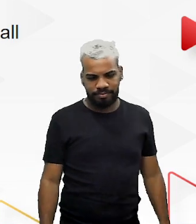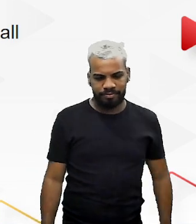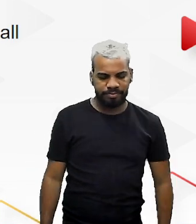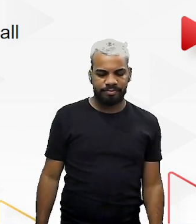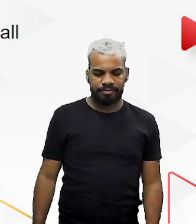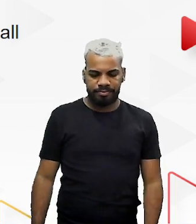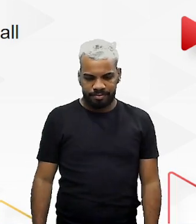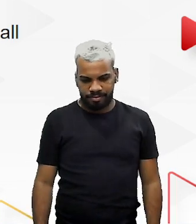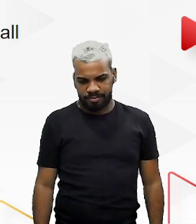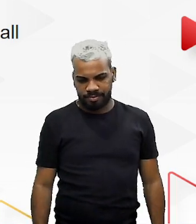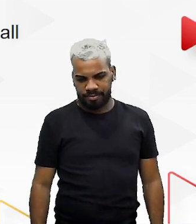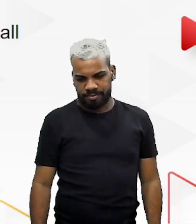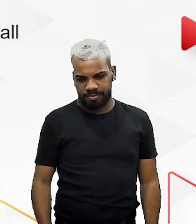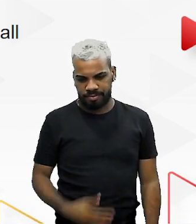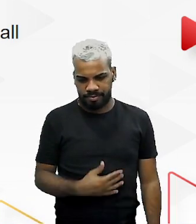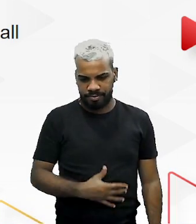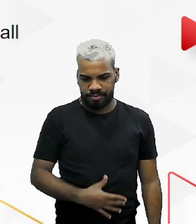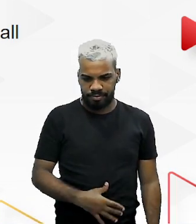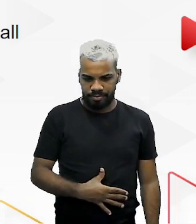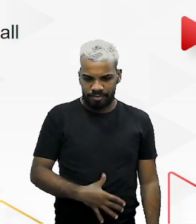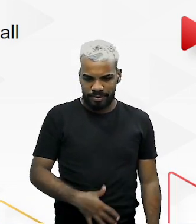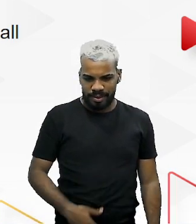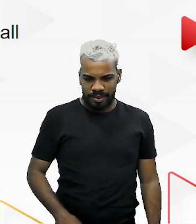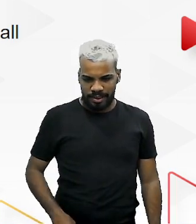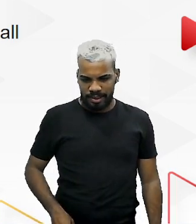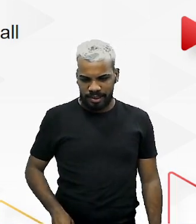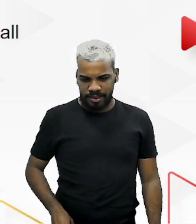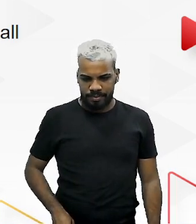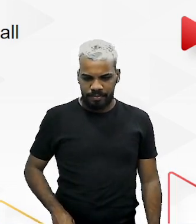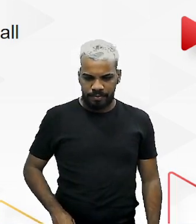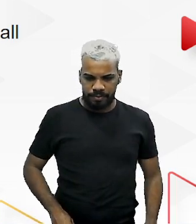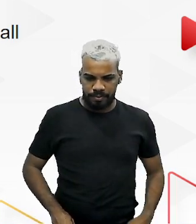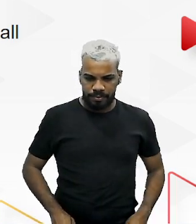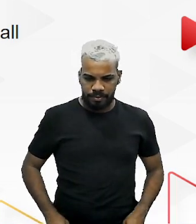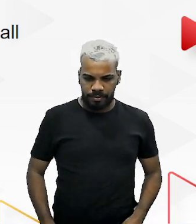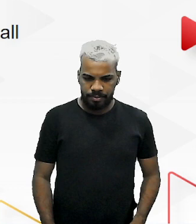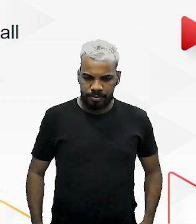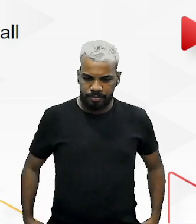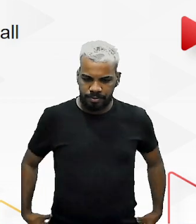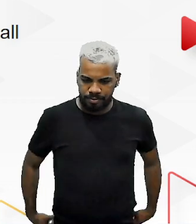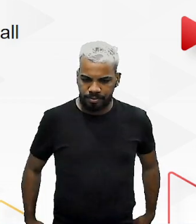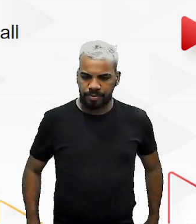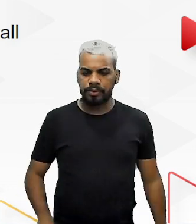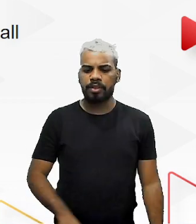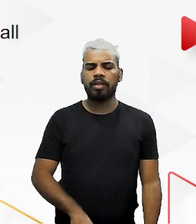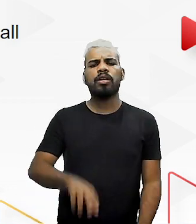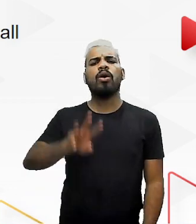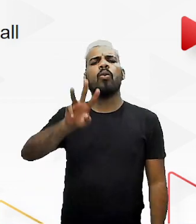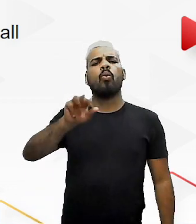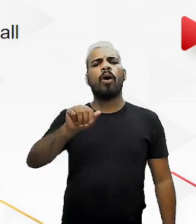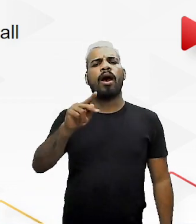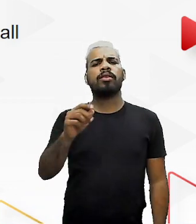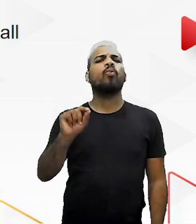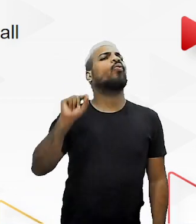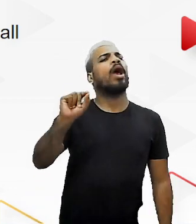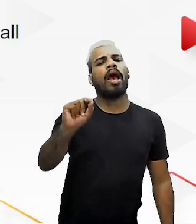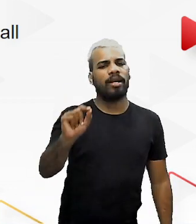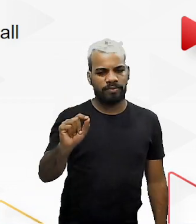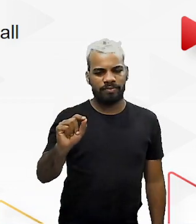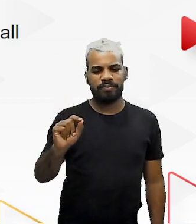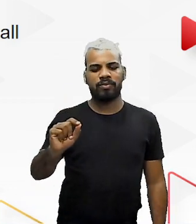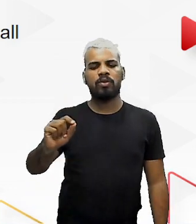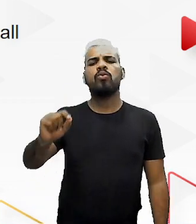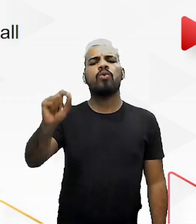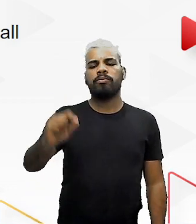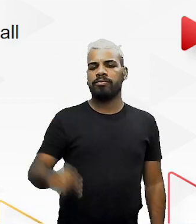De acordo com The New, né, a notícia, answer. What? Porque ela não tem que responder os WH questions. O que